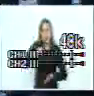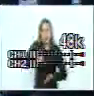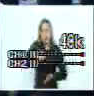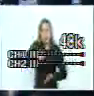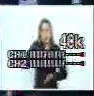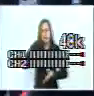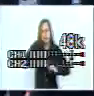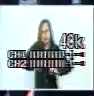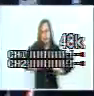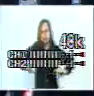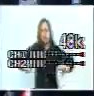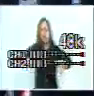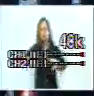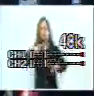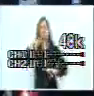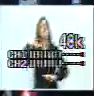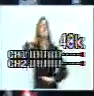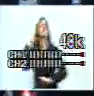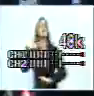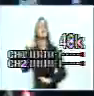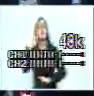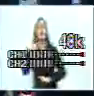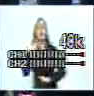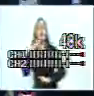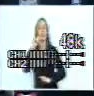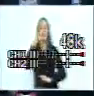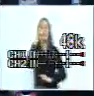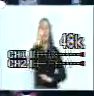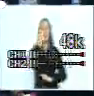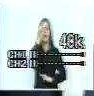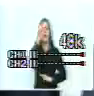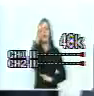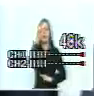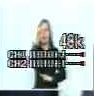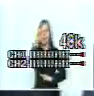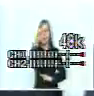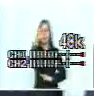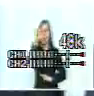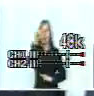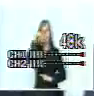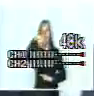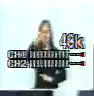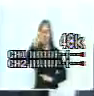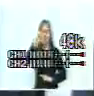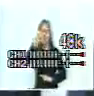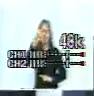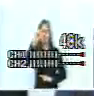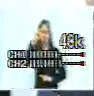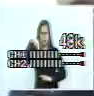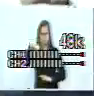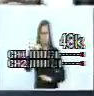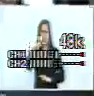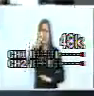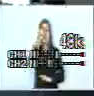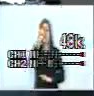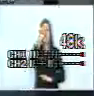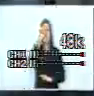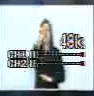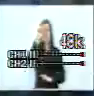plenário vereador Edenilson José, vereador Sérgio Nofino